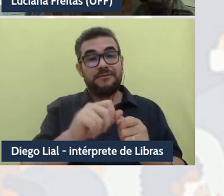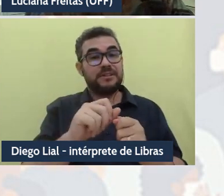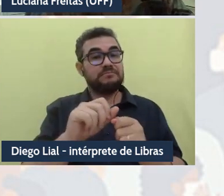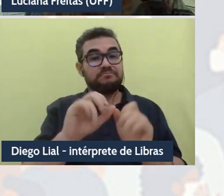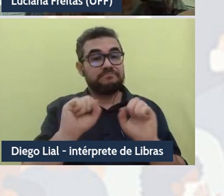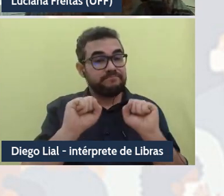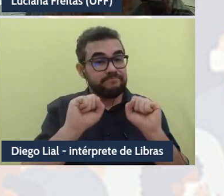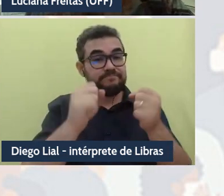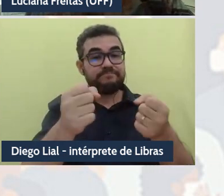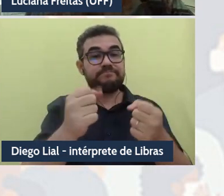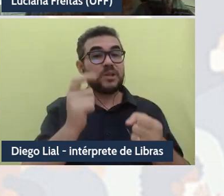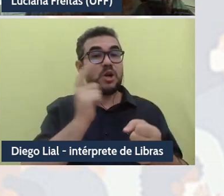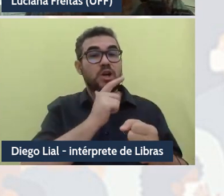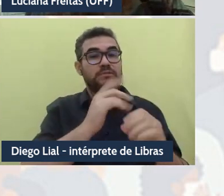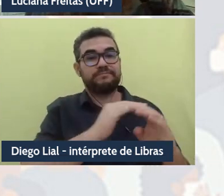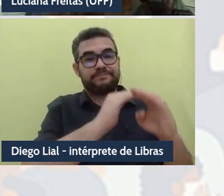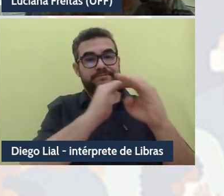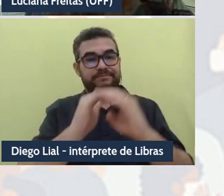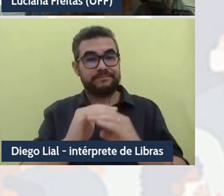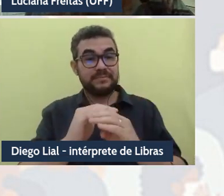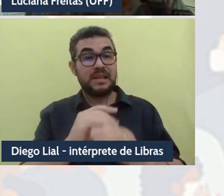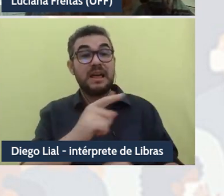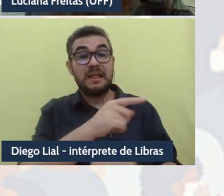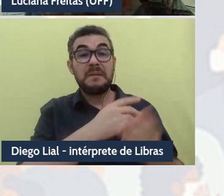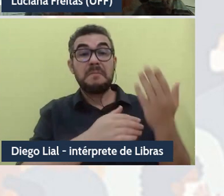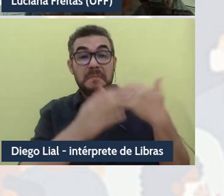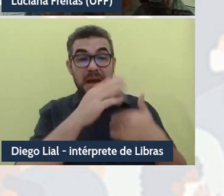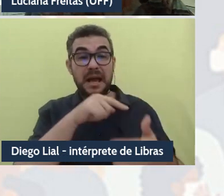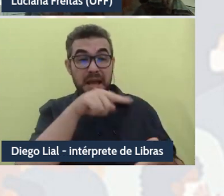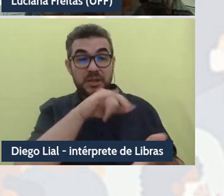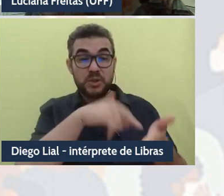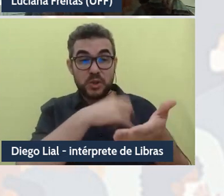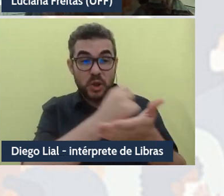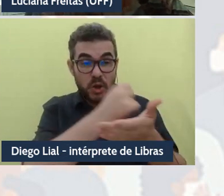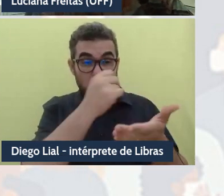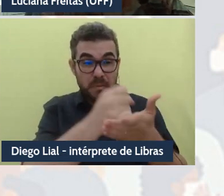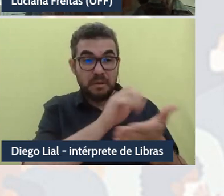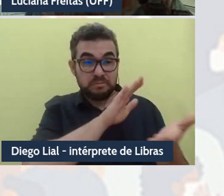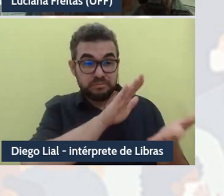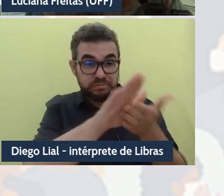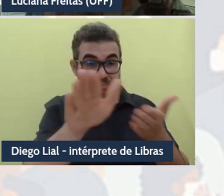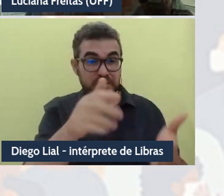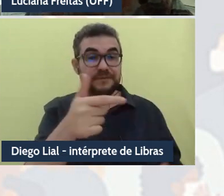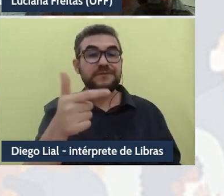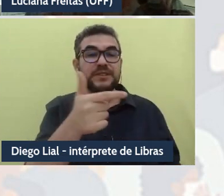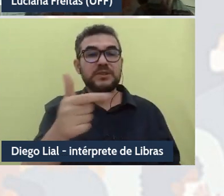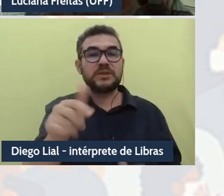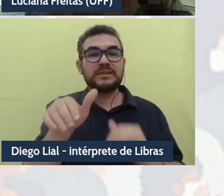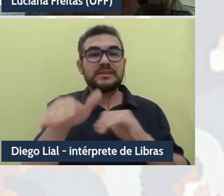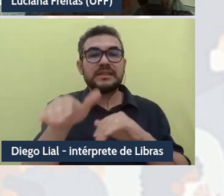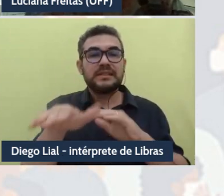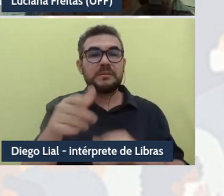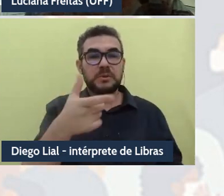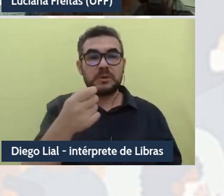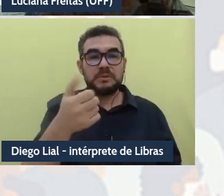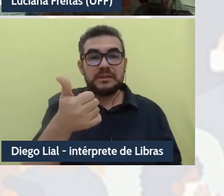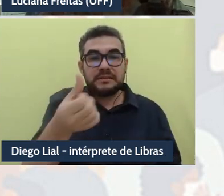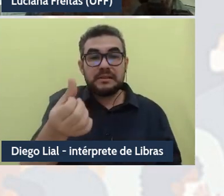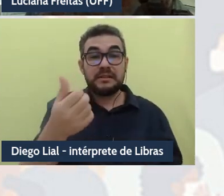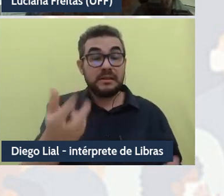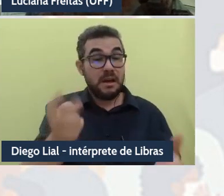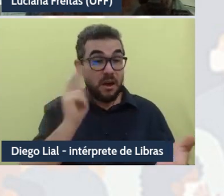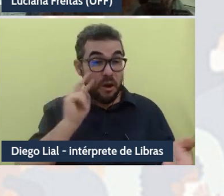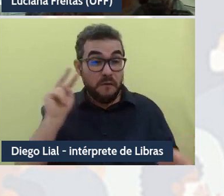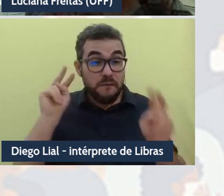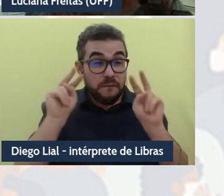né? Eu nem dormi nessa noite, quando esse documento aí foi publicado, no dia 22 de setembro de 2016, e desde então eu tenho falado